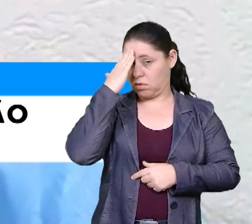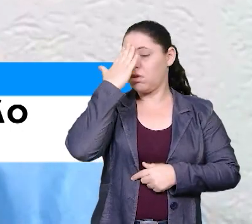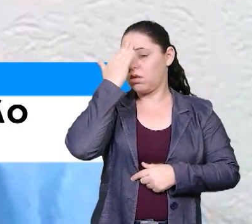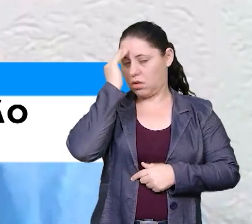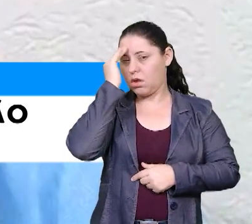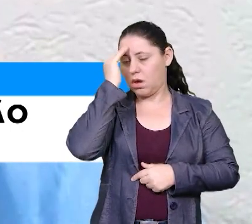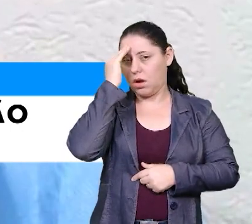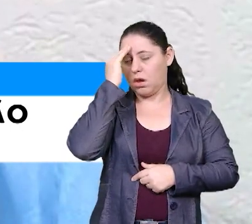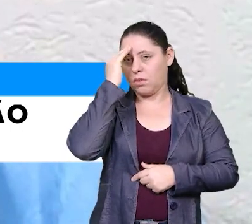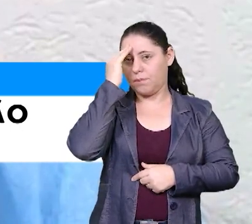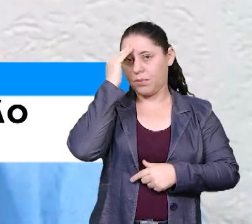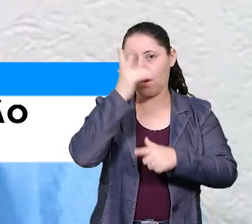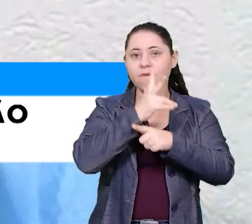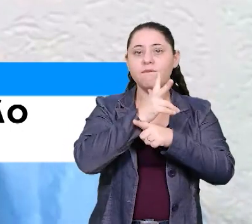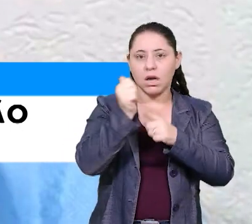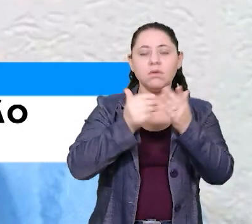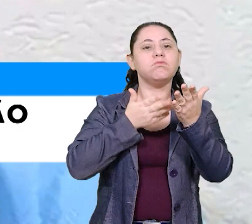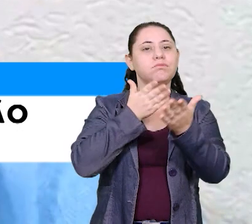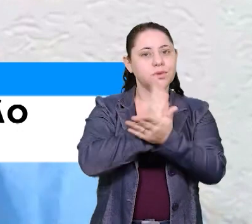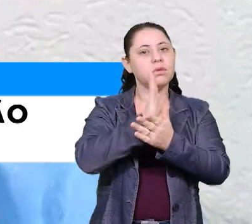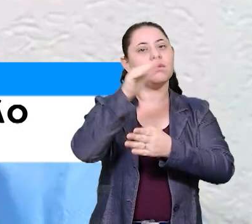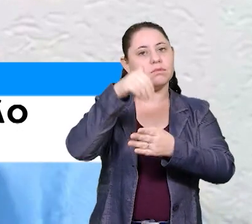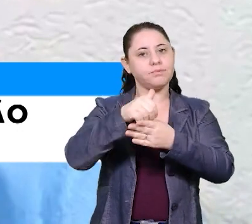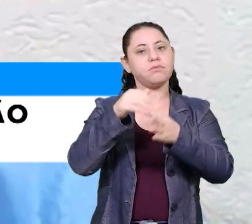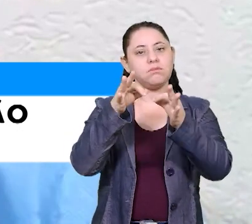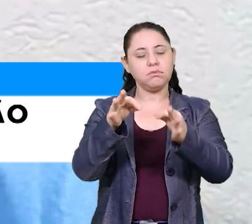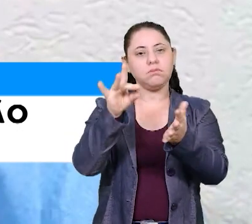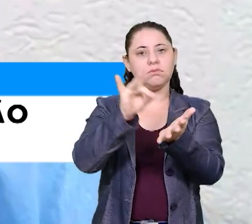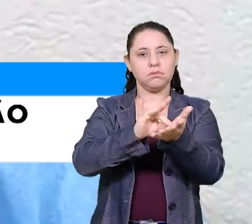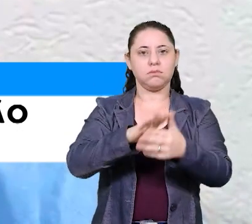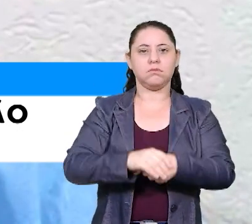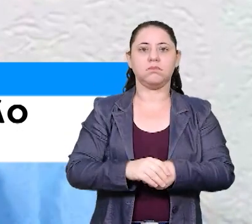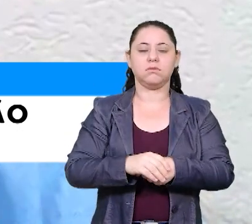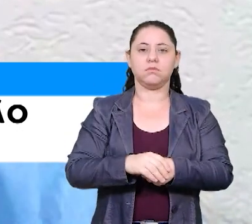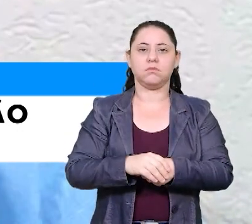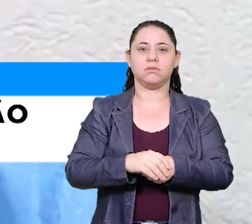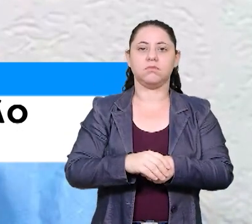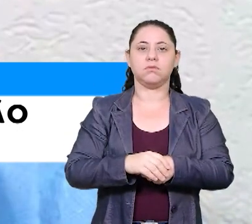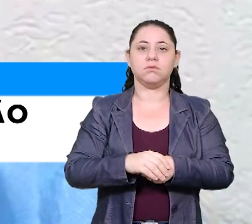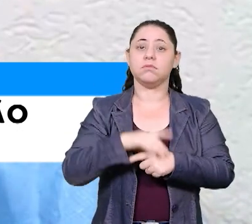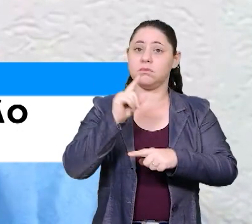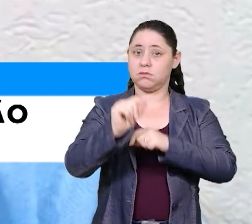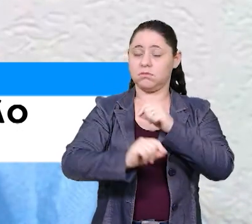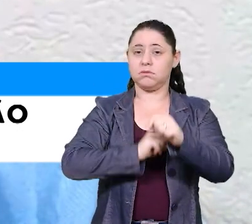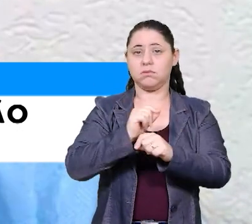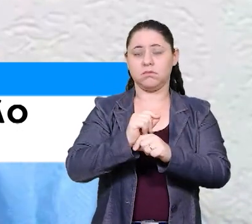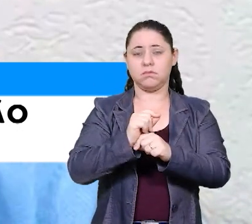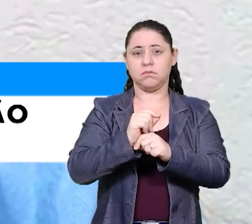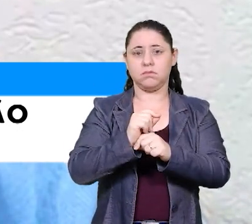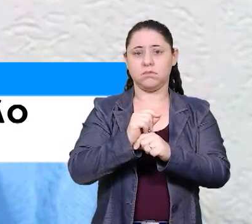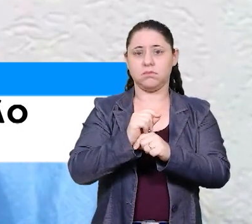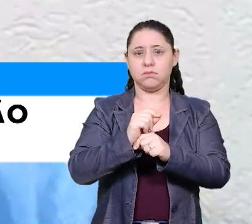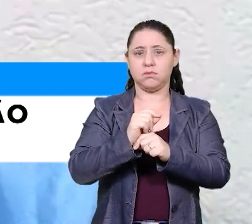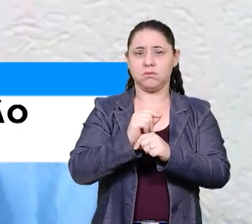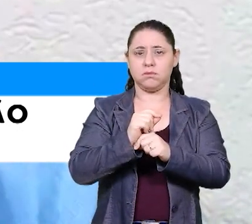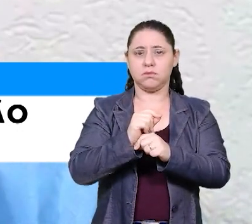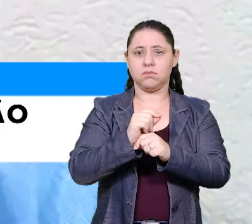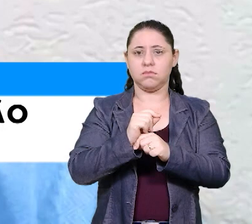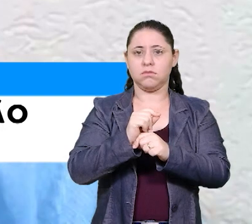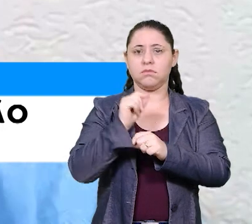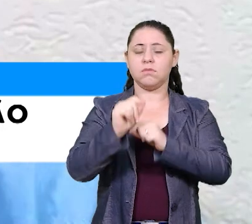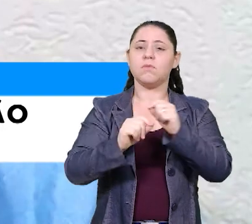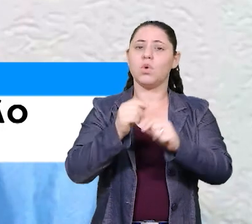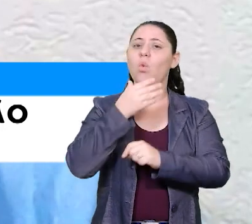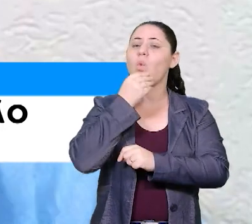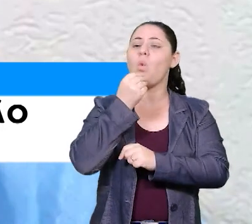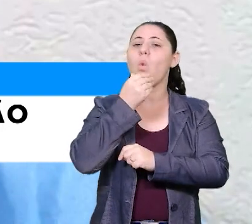é julgado. Eu entendo que ele venceu as eleições, já disse a semana passada, na fala de